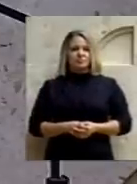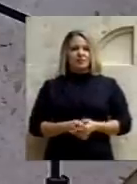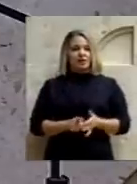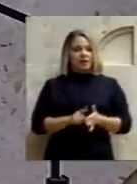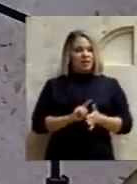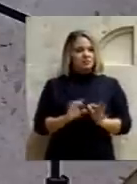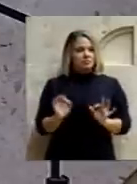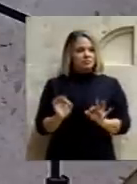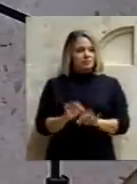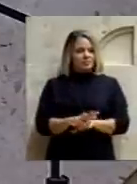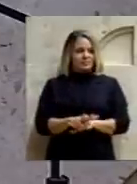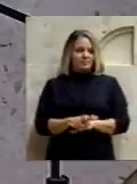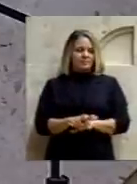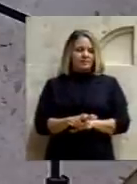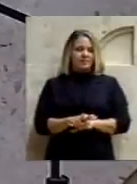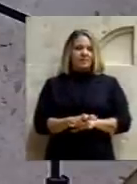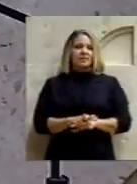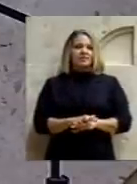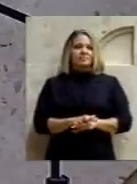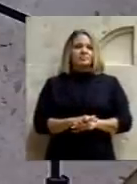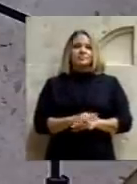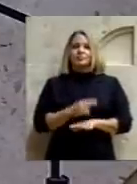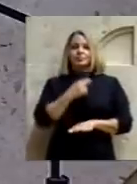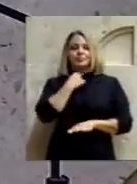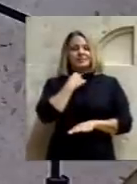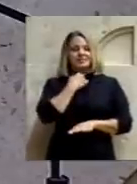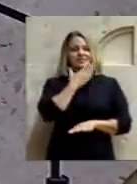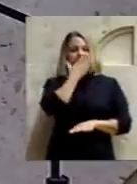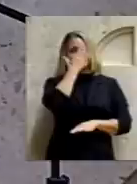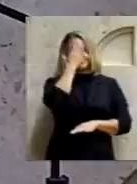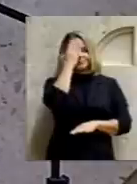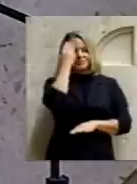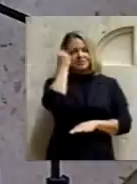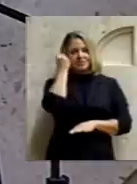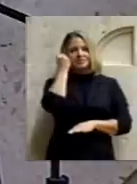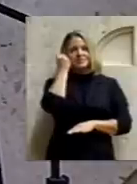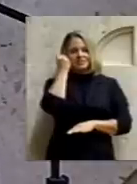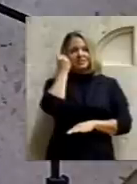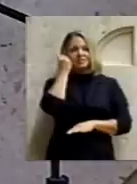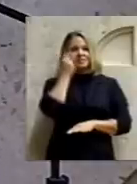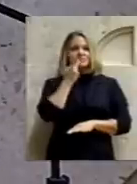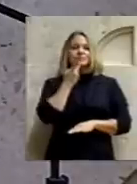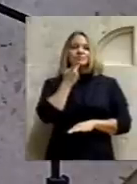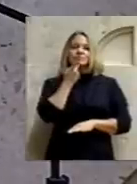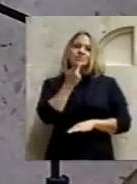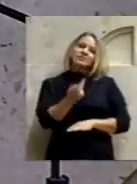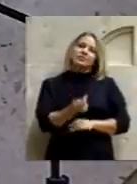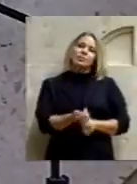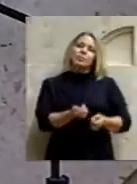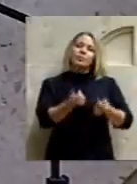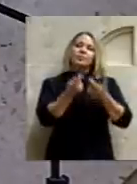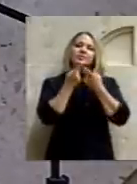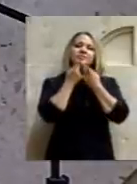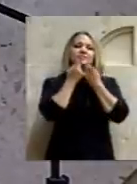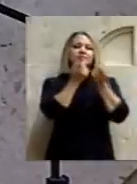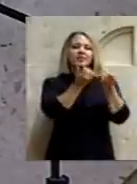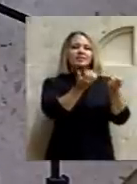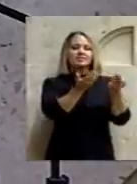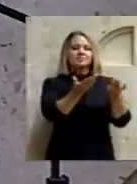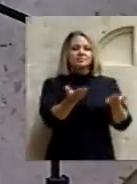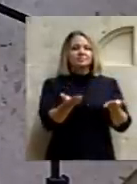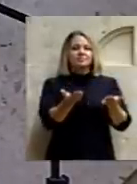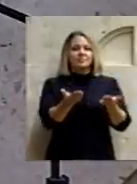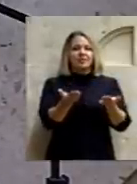Antes de encerrar, eu não poderia deixar de direcionar umas poucas palavras